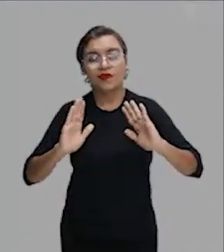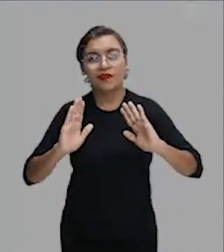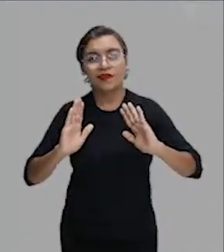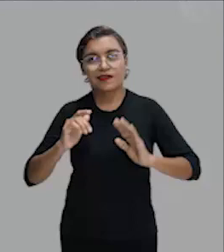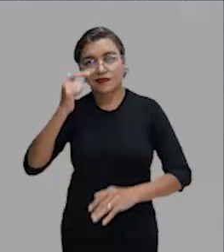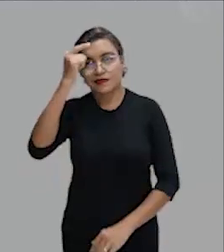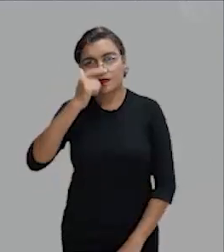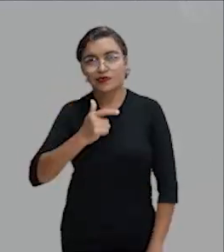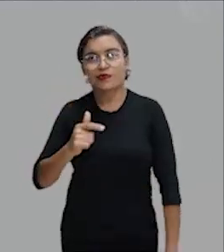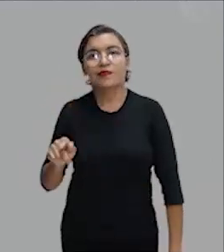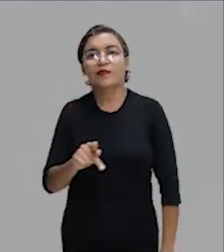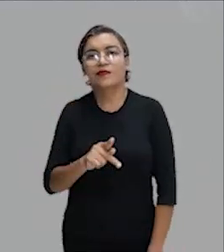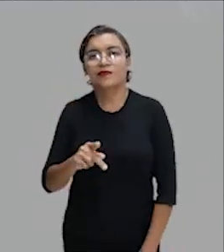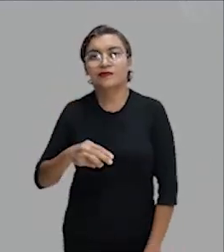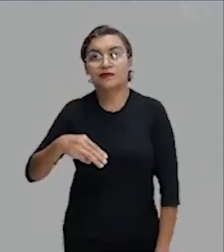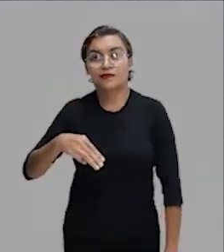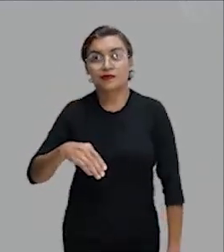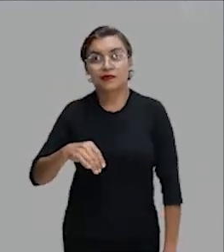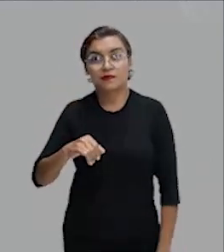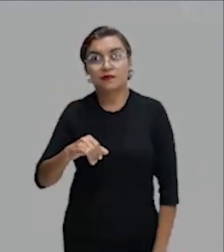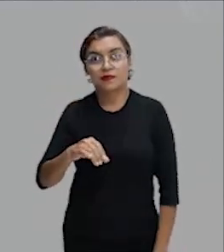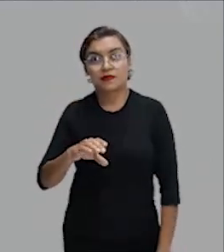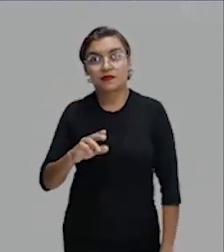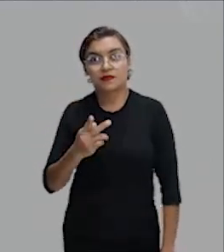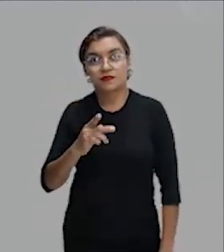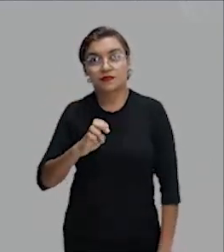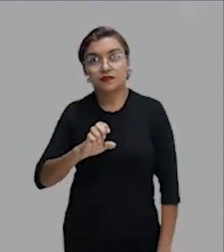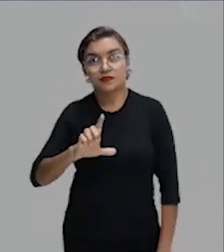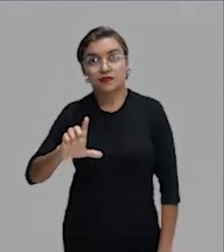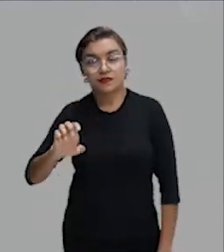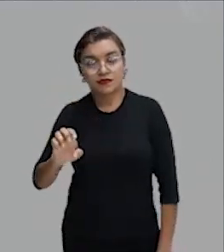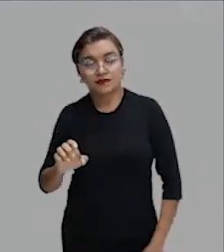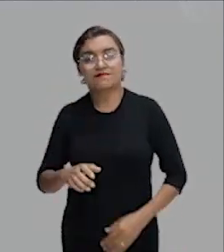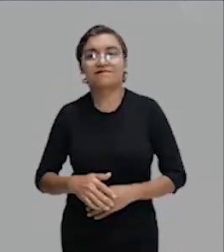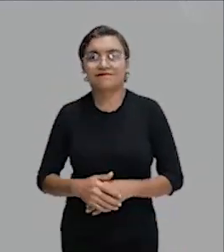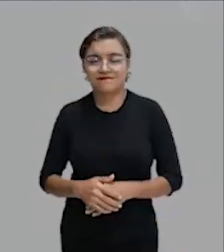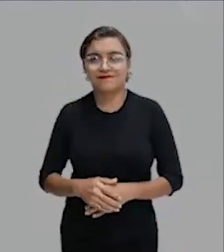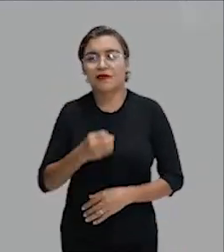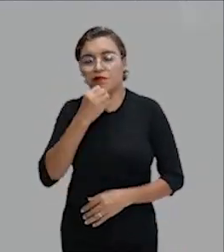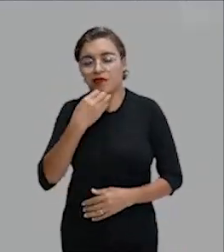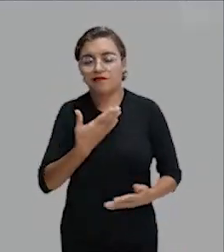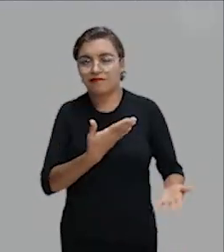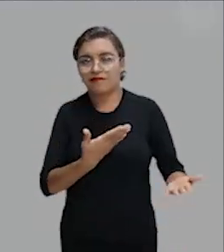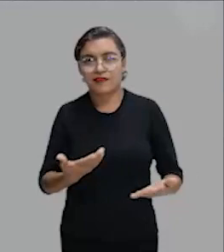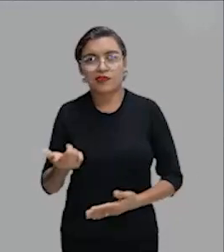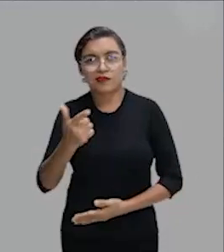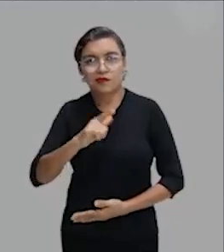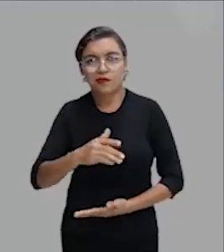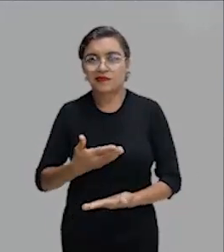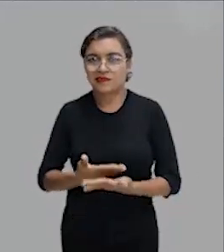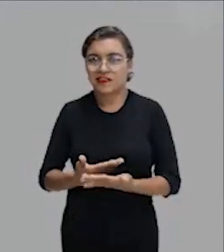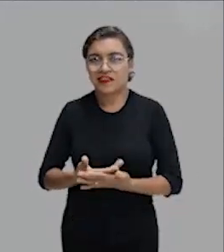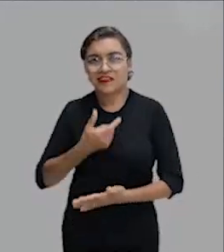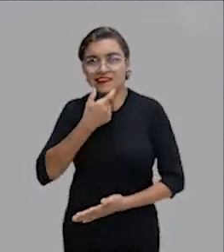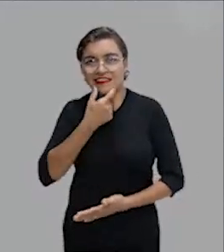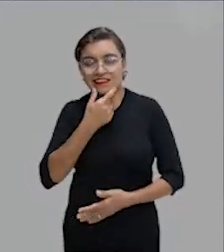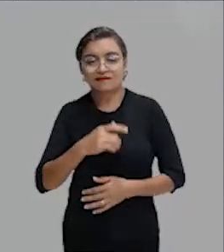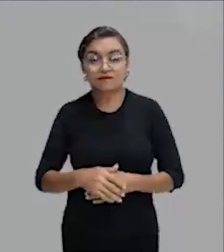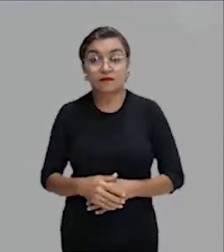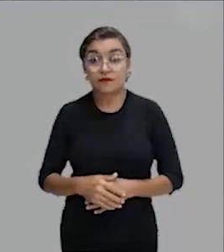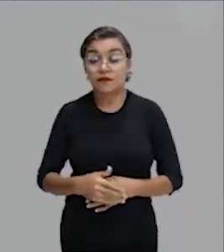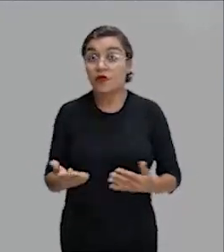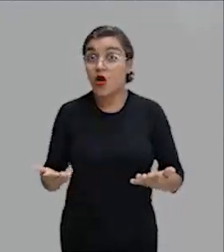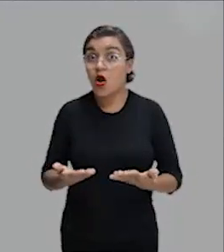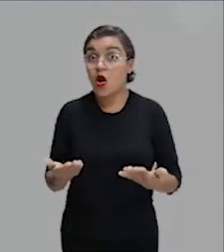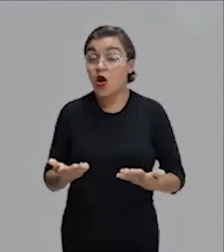teacher Michelle. Welcome to our English class. Olá, pessoal. Eu sou a professora Michelle. Sejam bem-vindos a mais uma aula de inglês. Hoje nós vamos falar